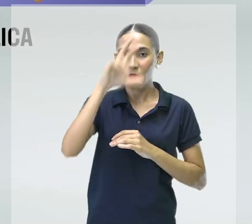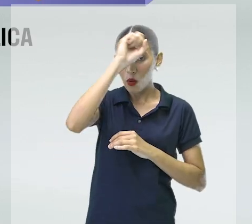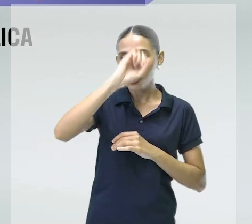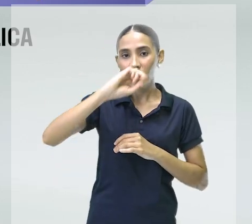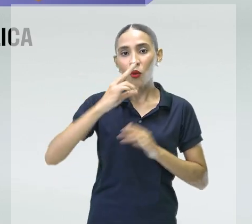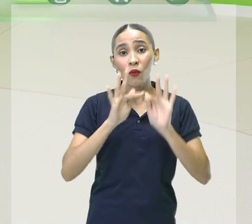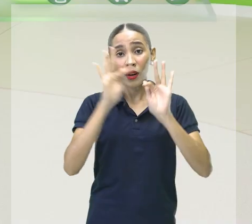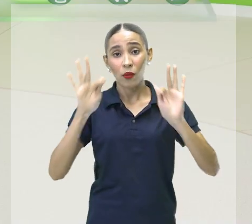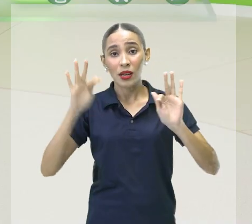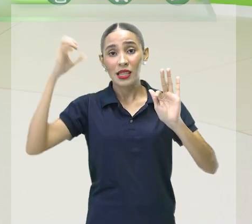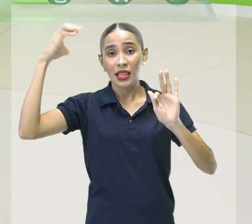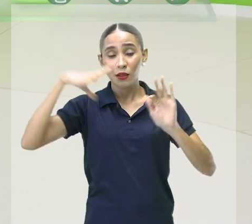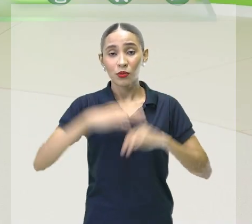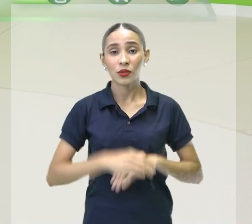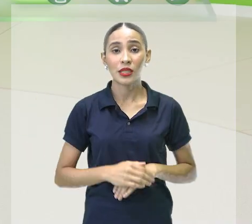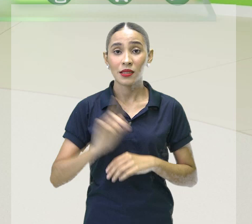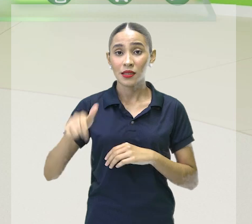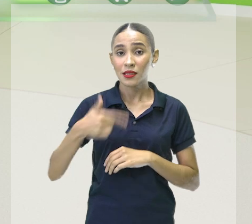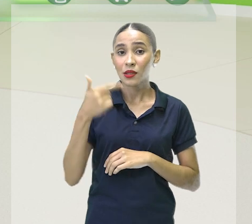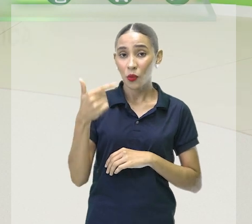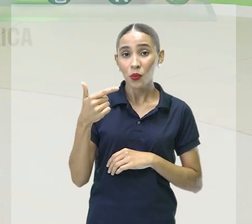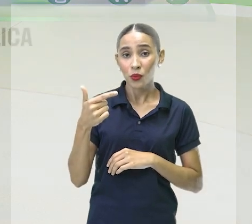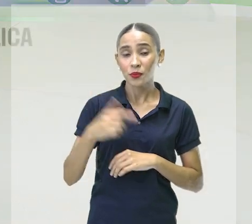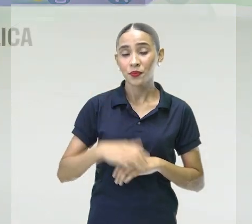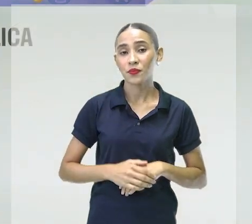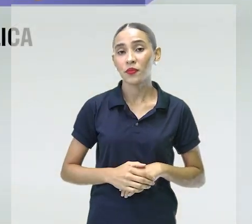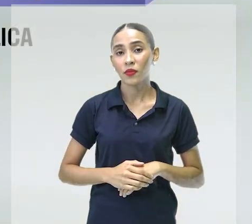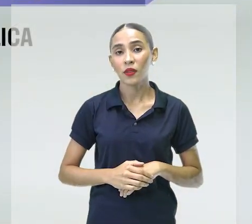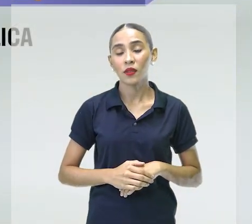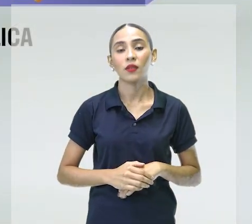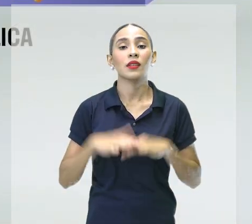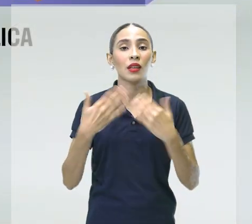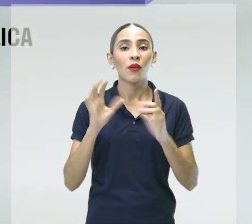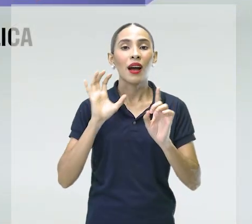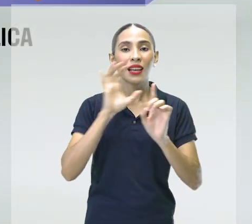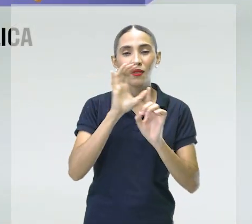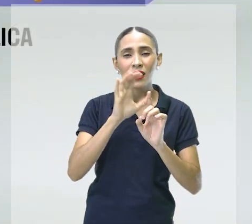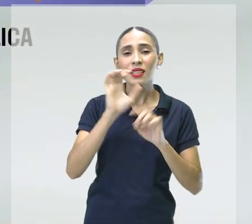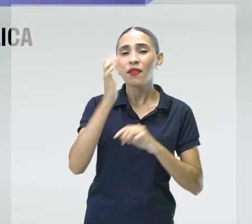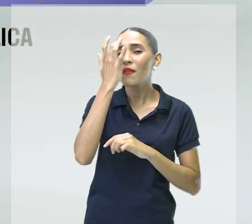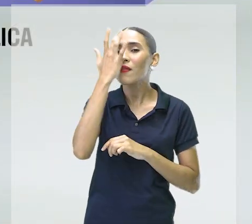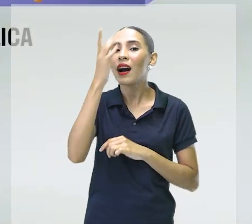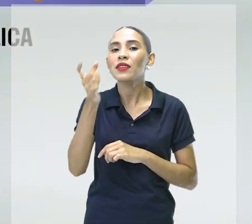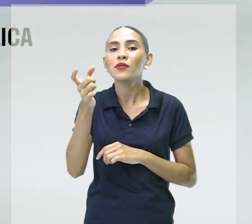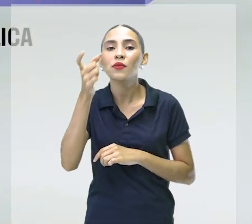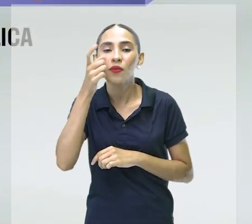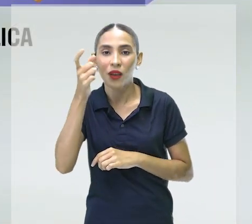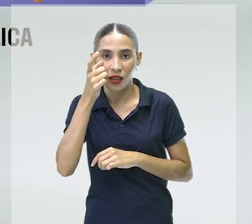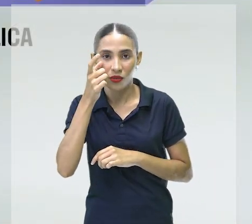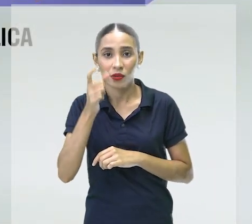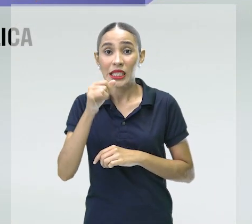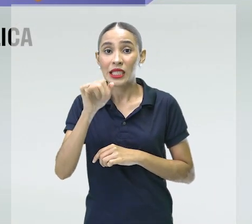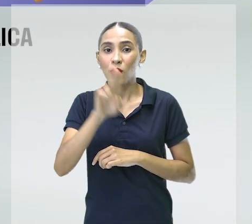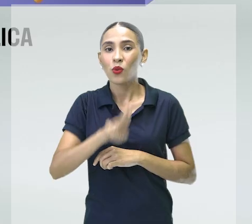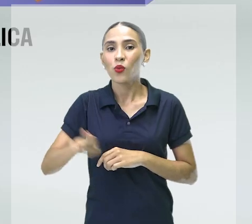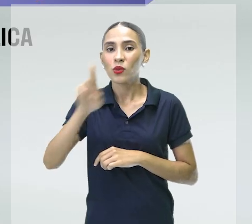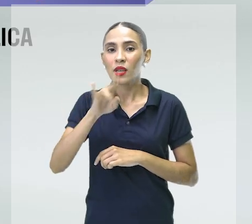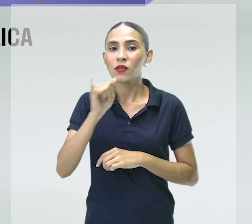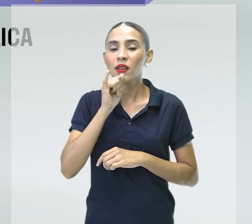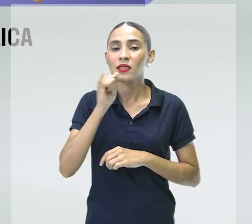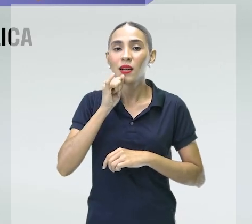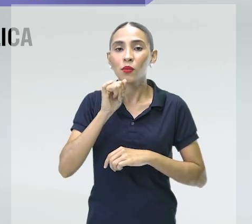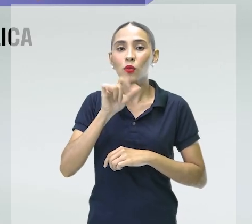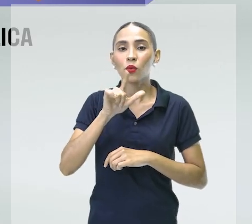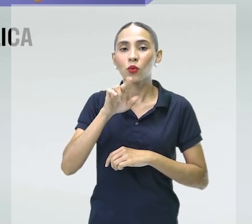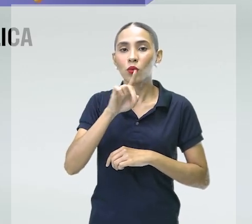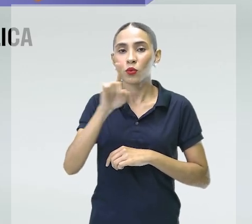da luz. Segundo, o efeito era facilmente observado usando-se luz violeta ou